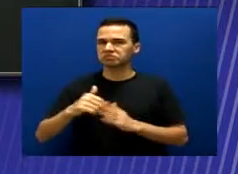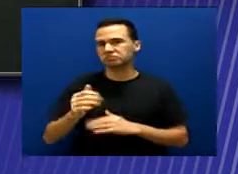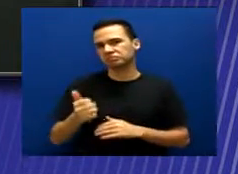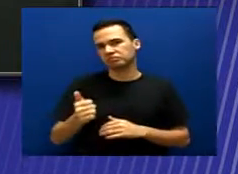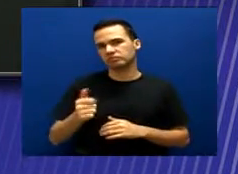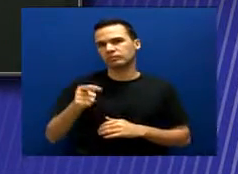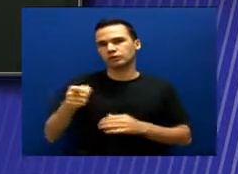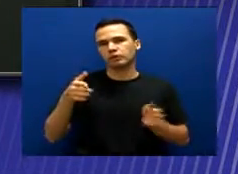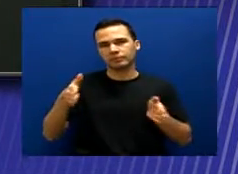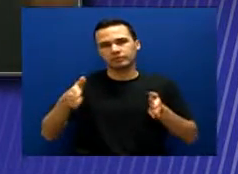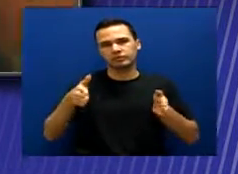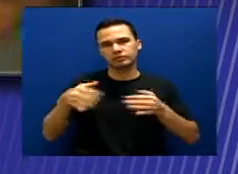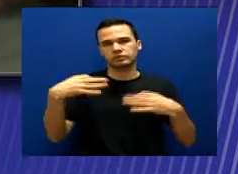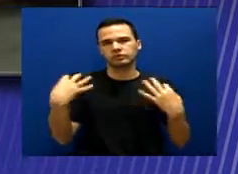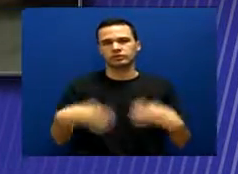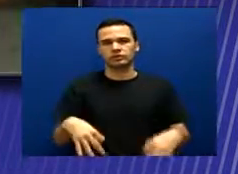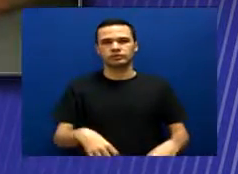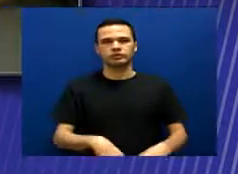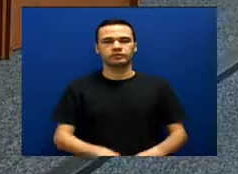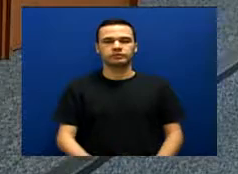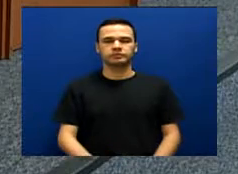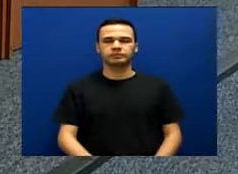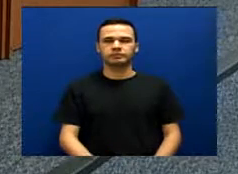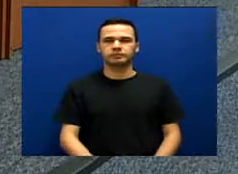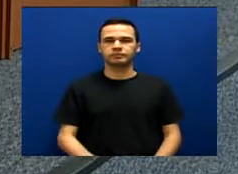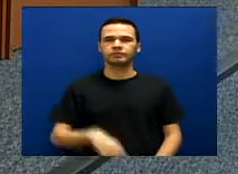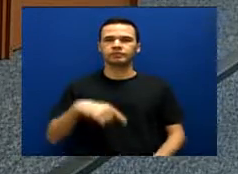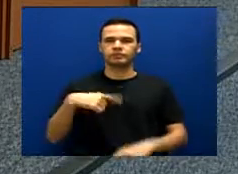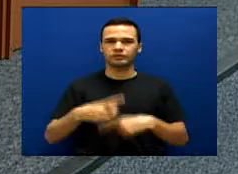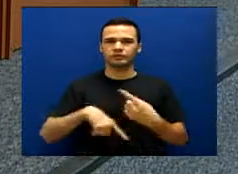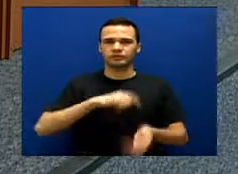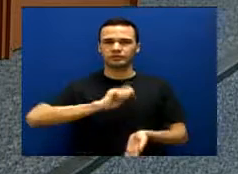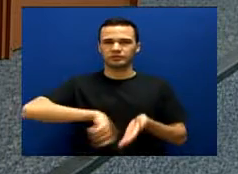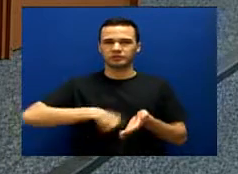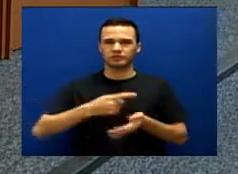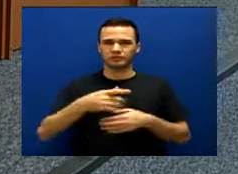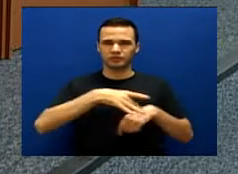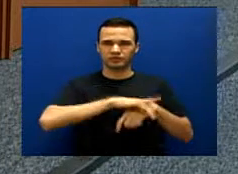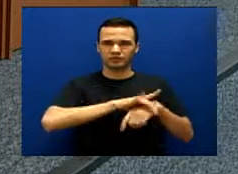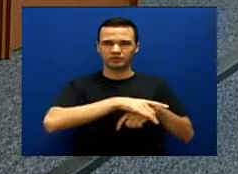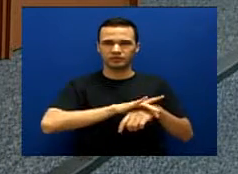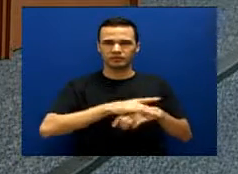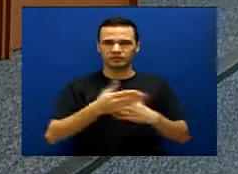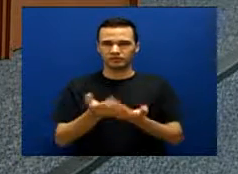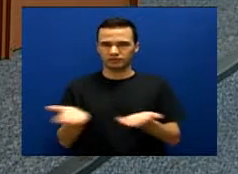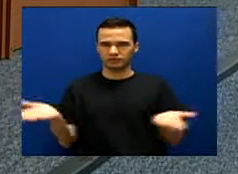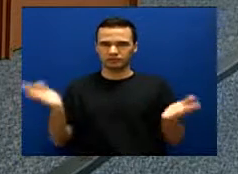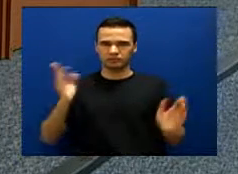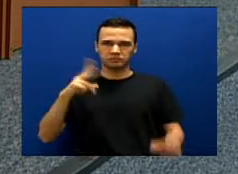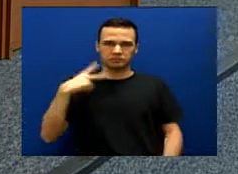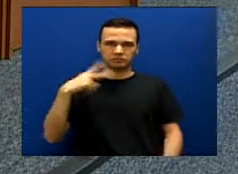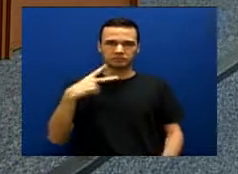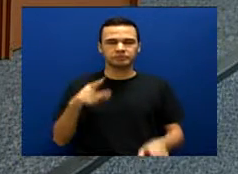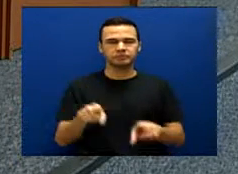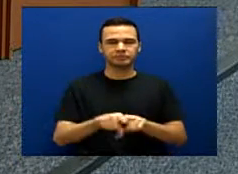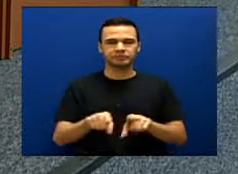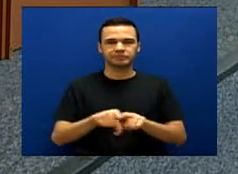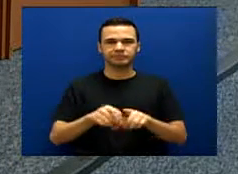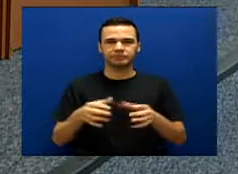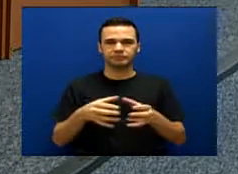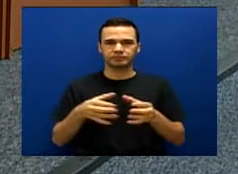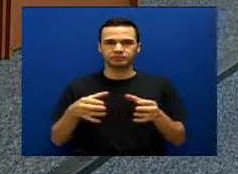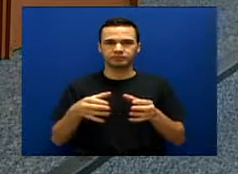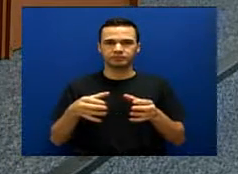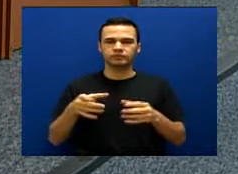e no prazo exato de entrega. Isso, quando for assinado o convênio, os pastores e eu que somos da